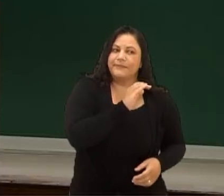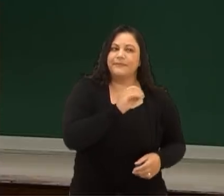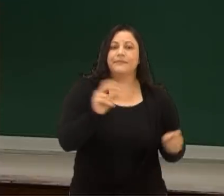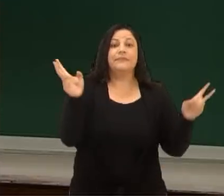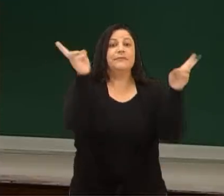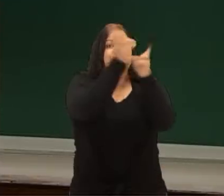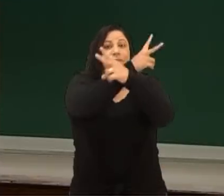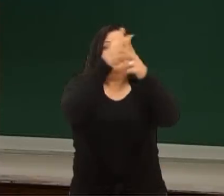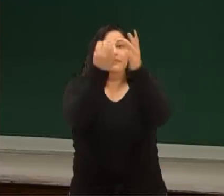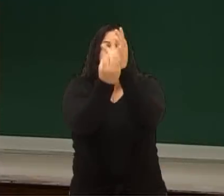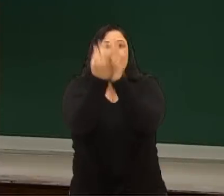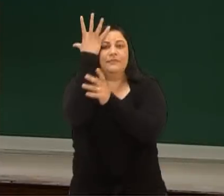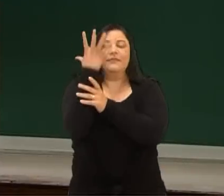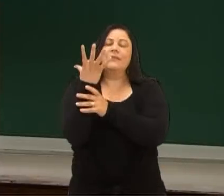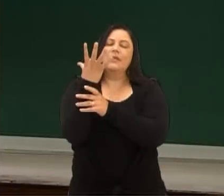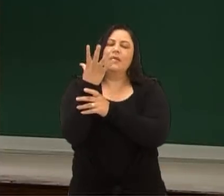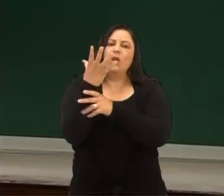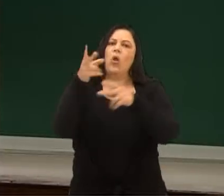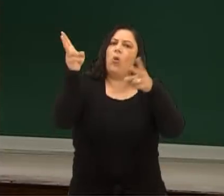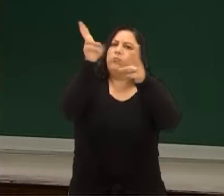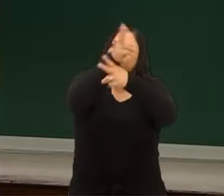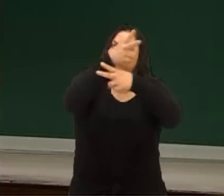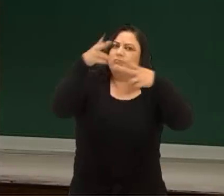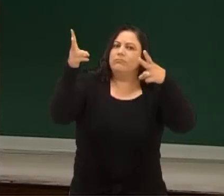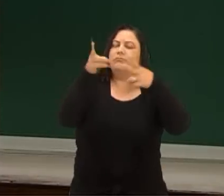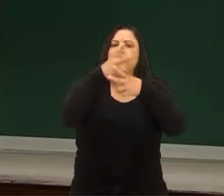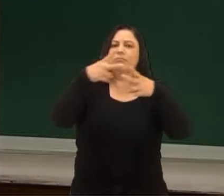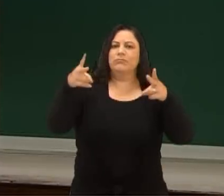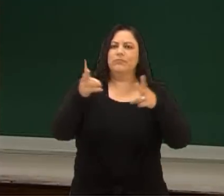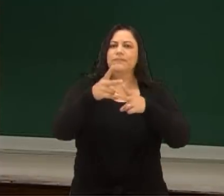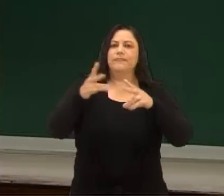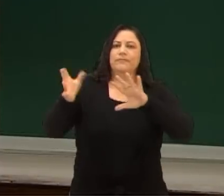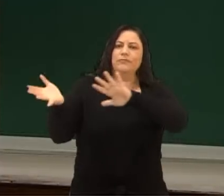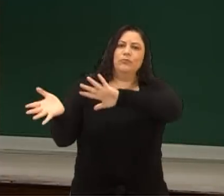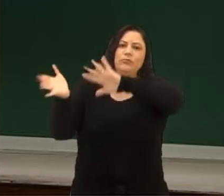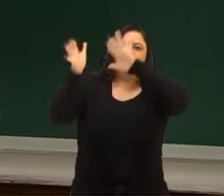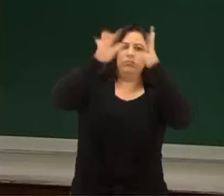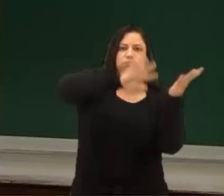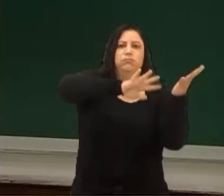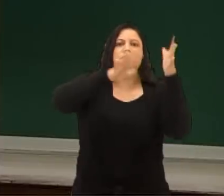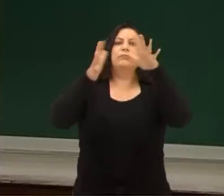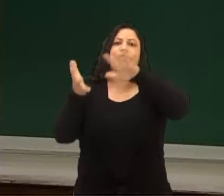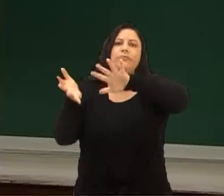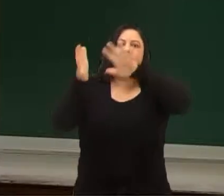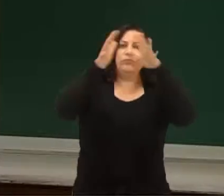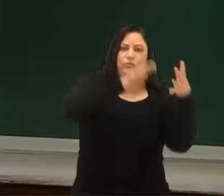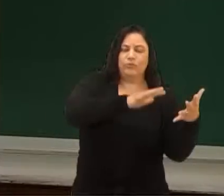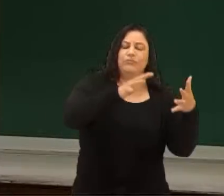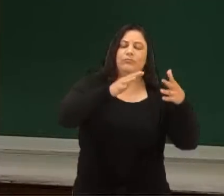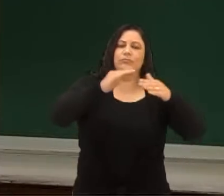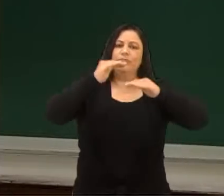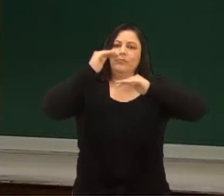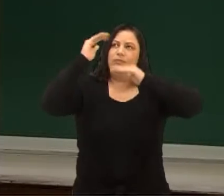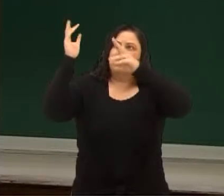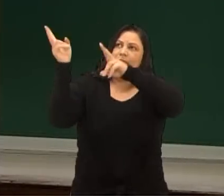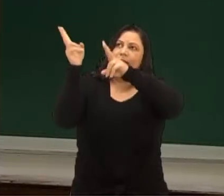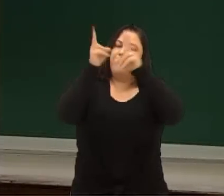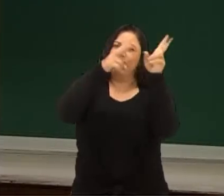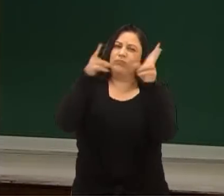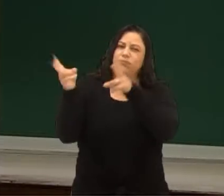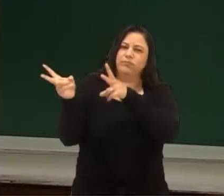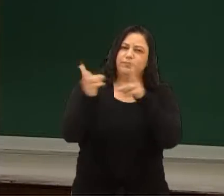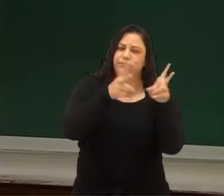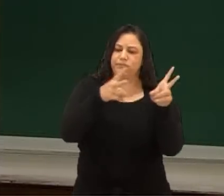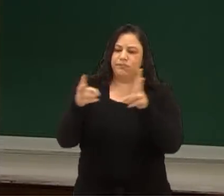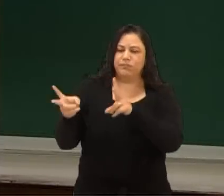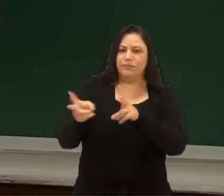no norte, ela vai vir com características deste local que ela se desenvolveu. Então, vai vir uma